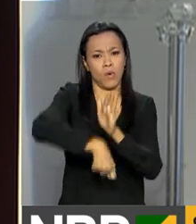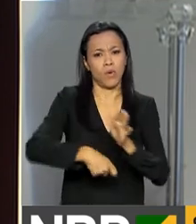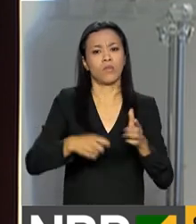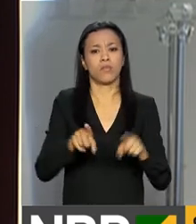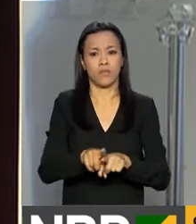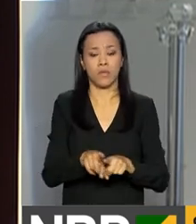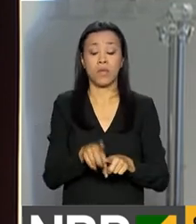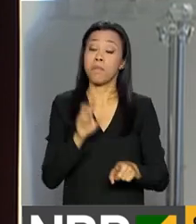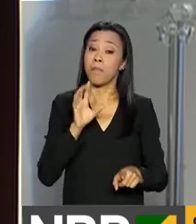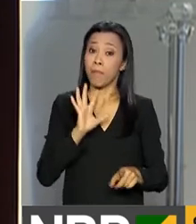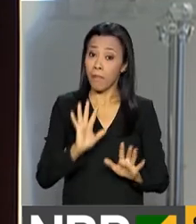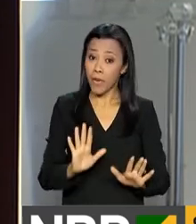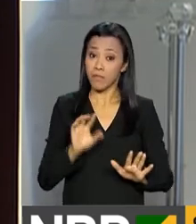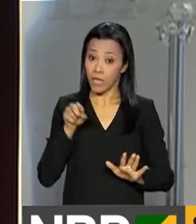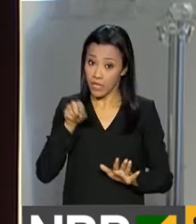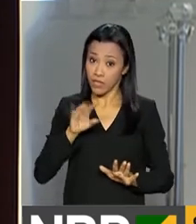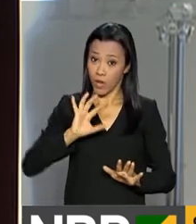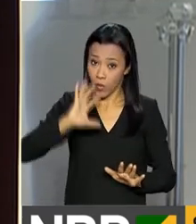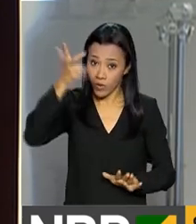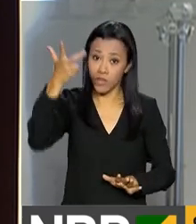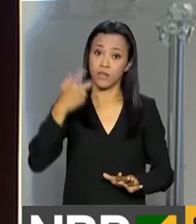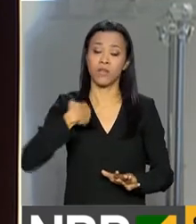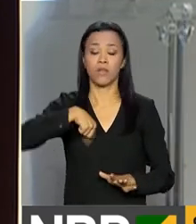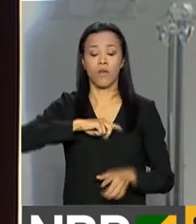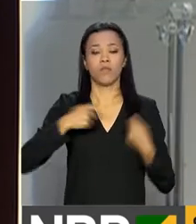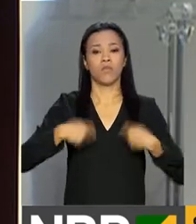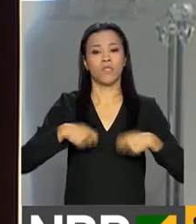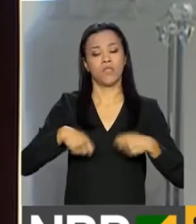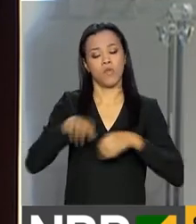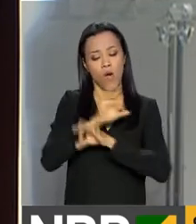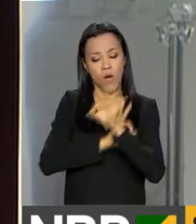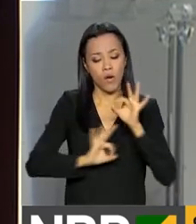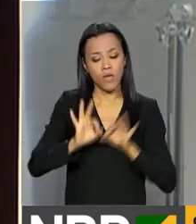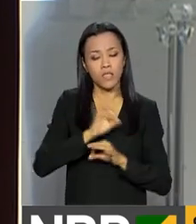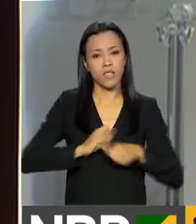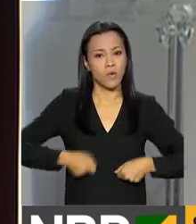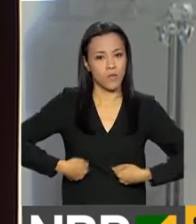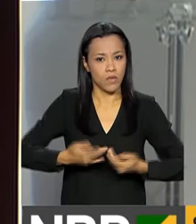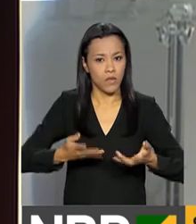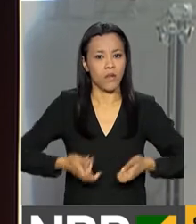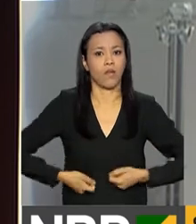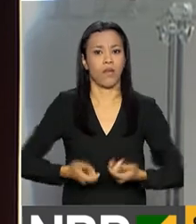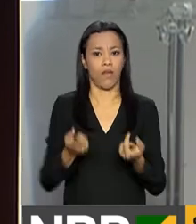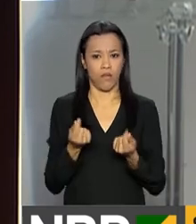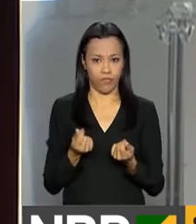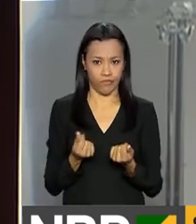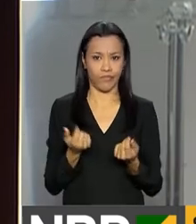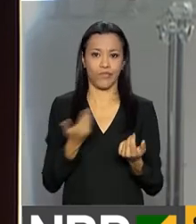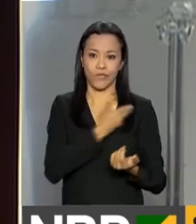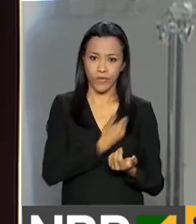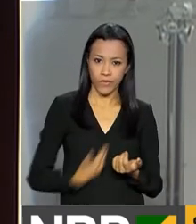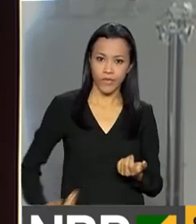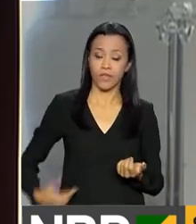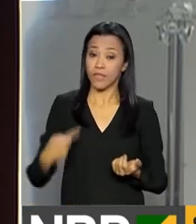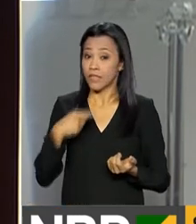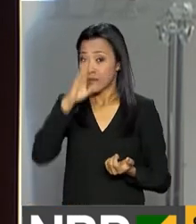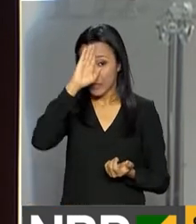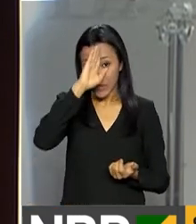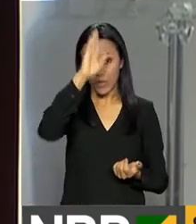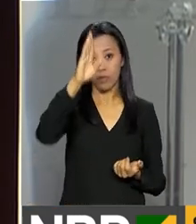que isso ocorra, como eu disse, nós precisamos reorganizar os gastos do governo. Isso é fundamental. O meu